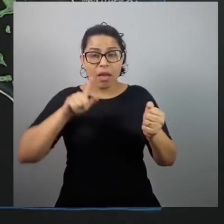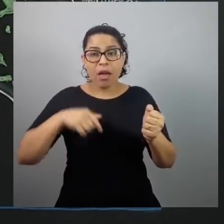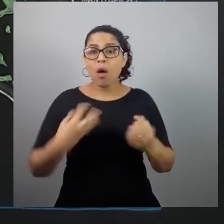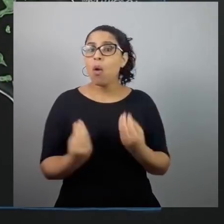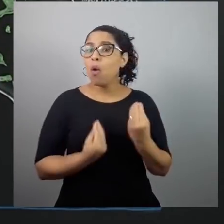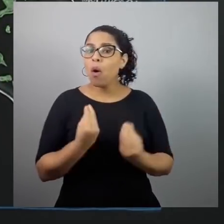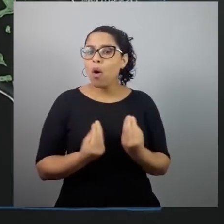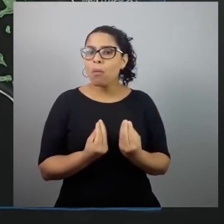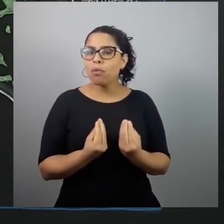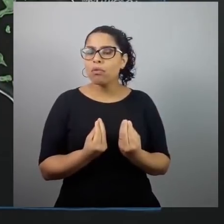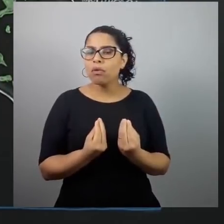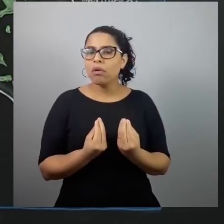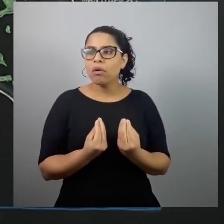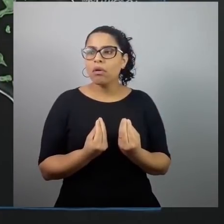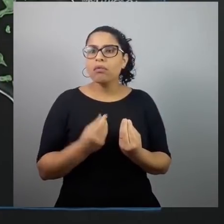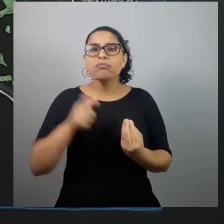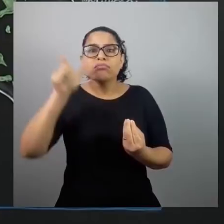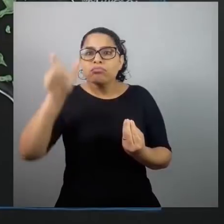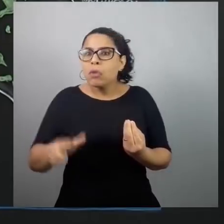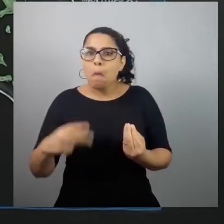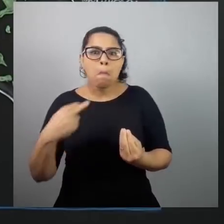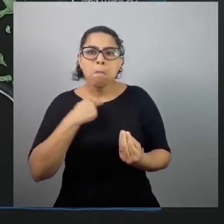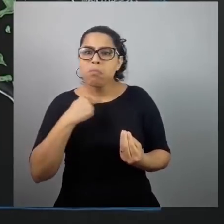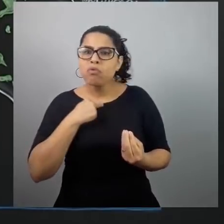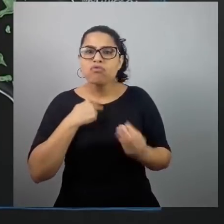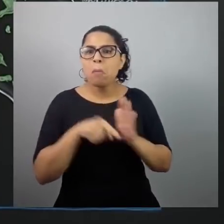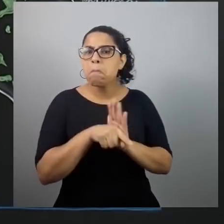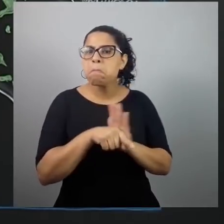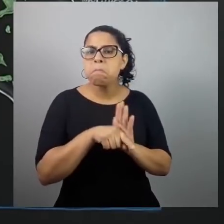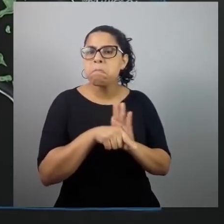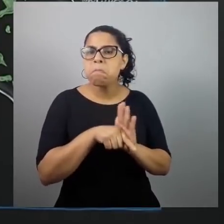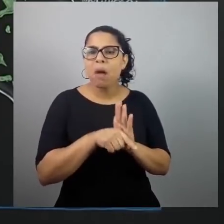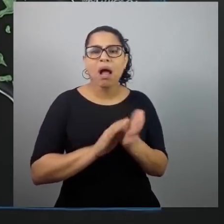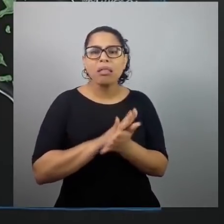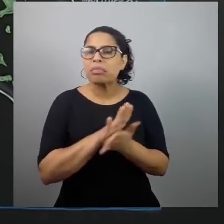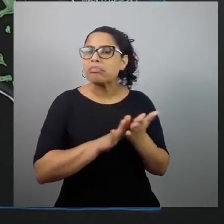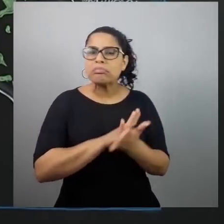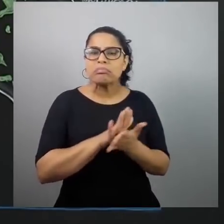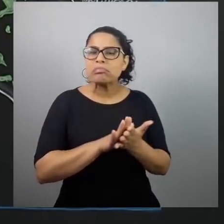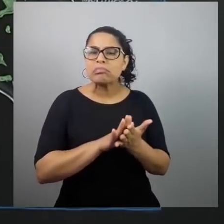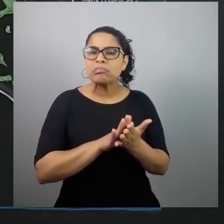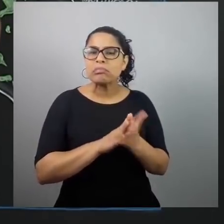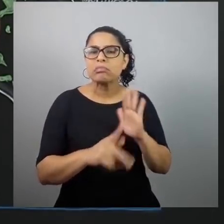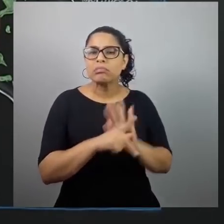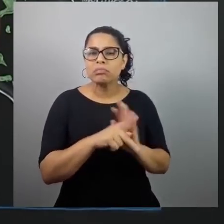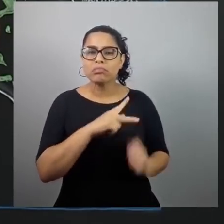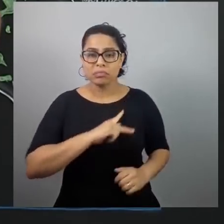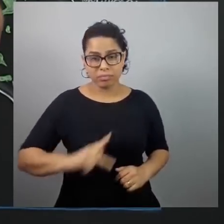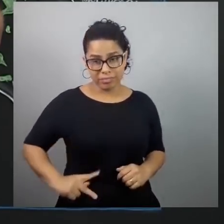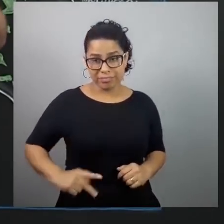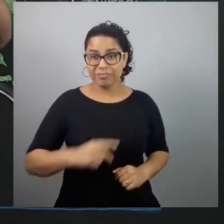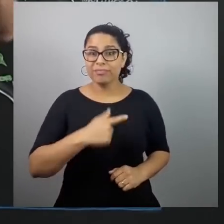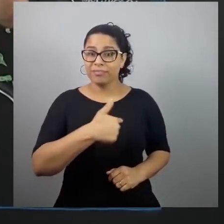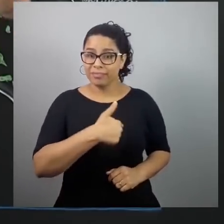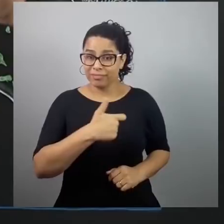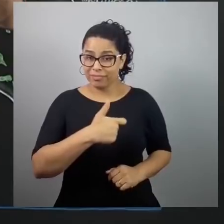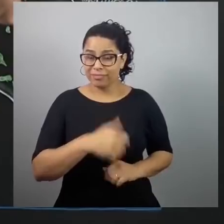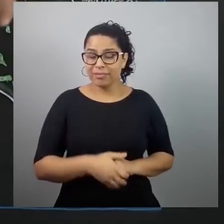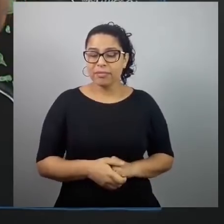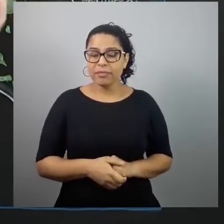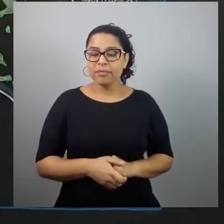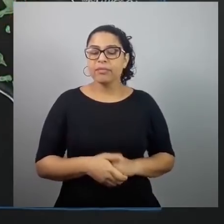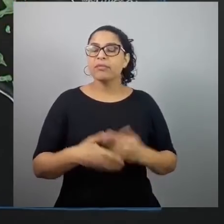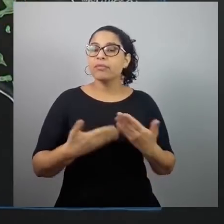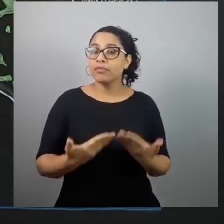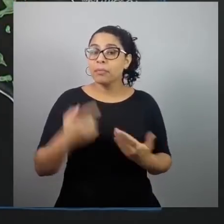feita desde que eles não questionassem a orientação do Getúlio Vargas, que era muito naquele sentido ainda de levar